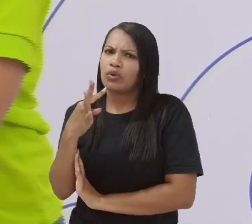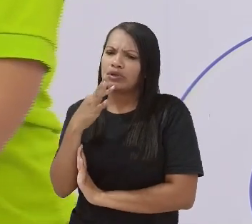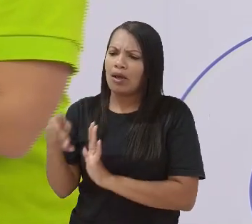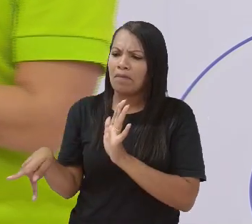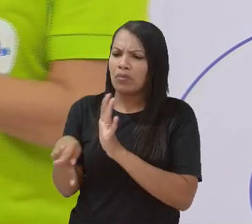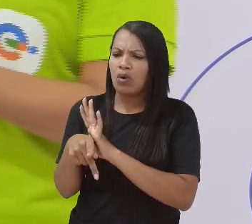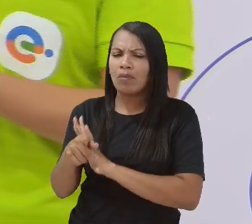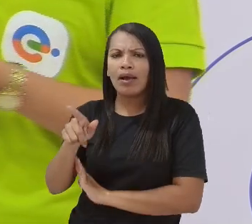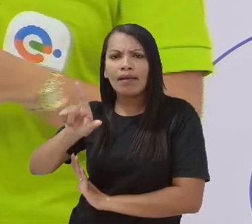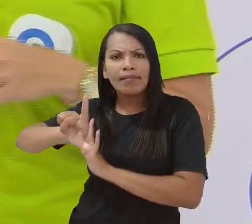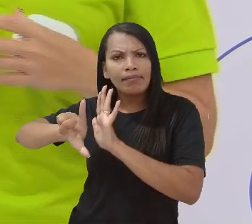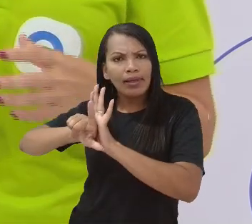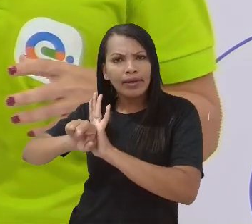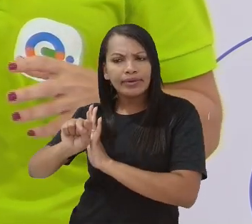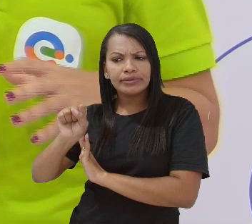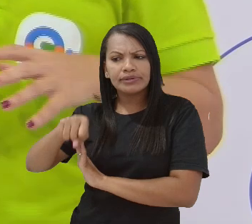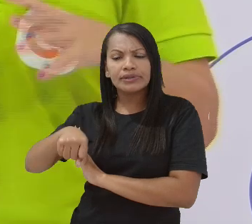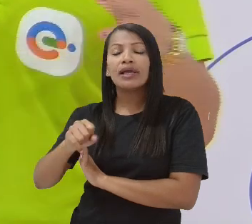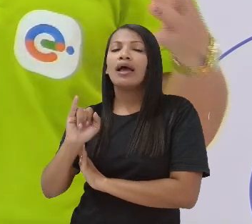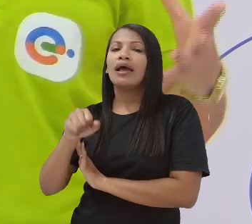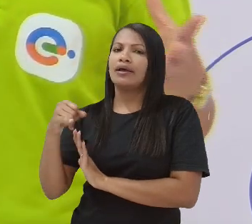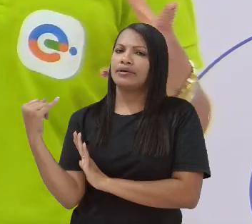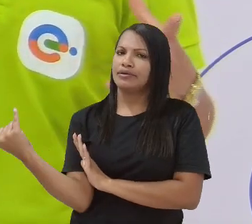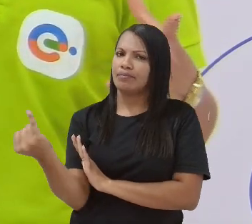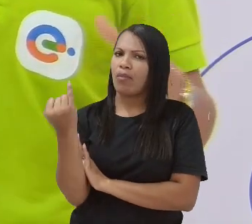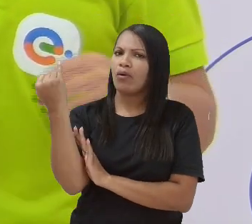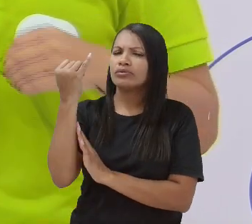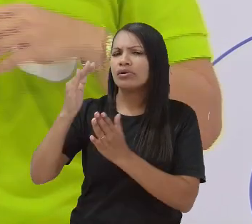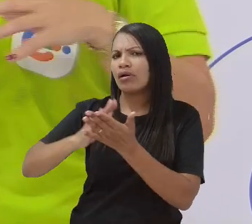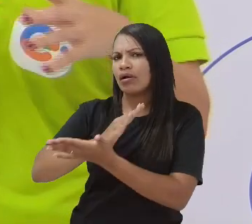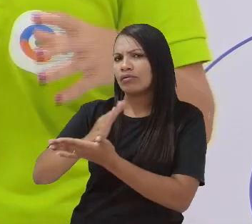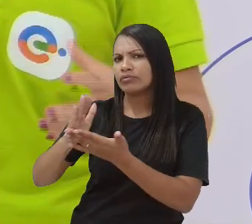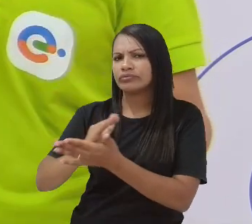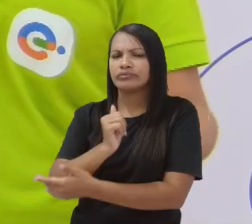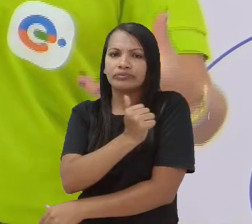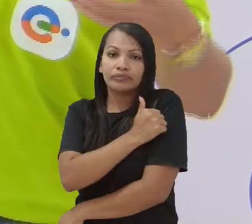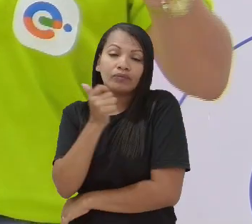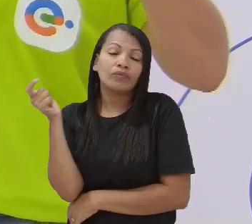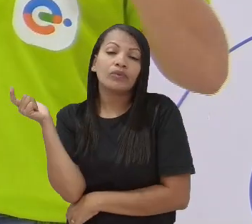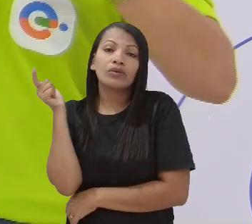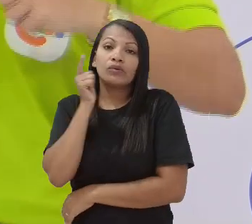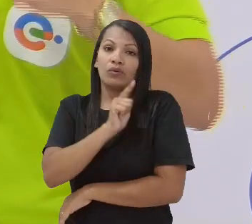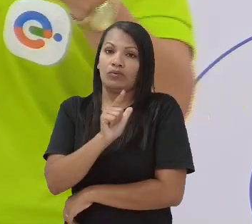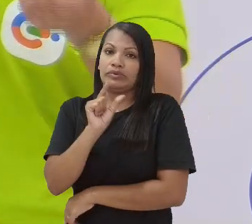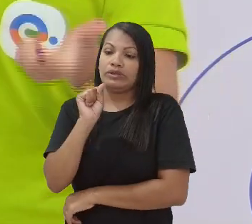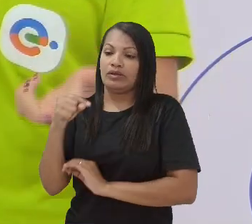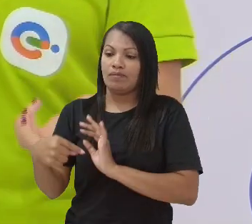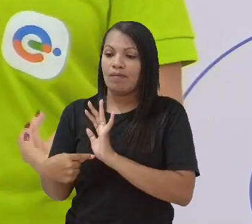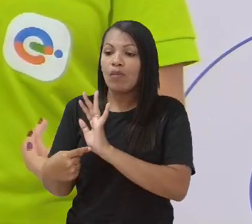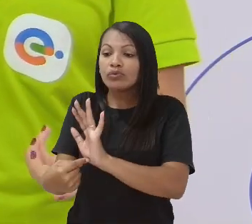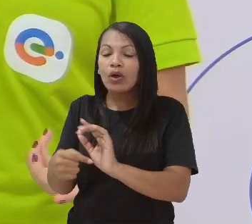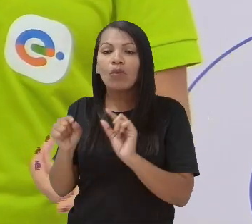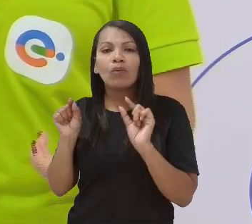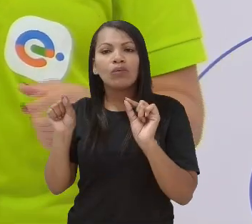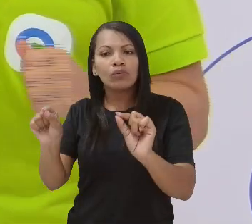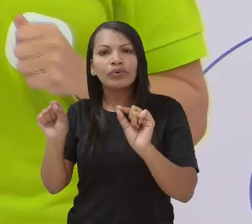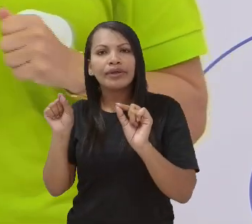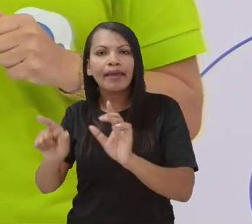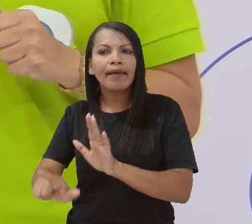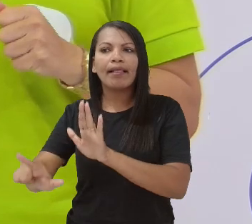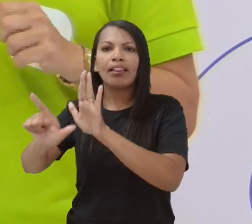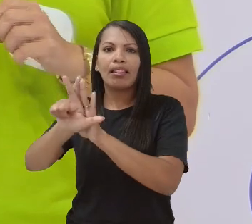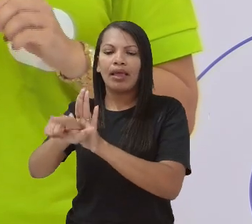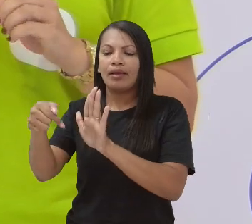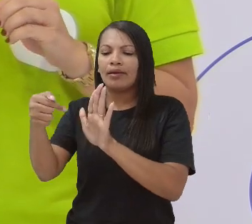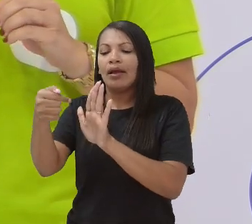lei, né? Eu acho que com alguns estudantes a gente consegue trazer um pouco do que é essa lei, para